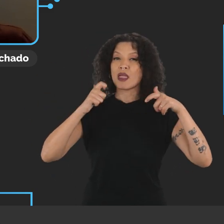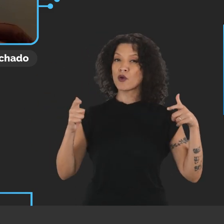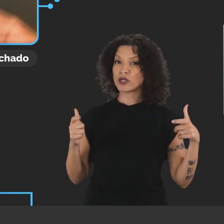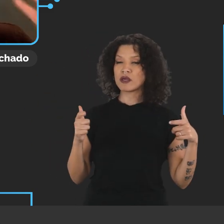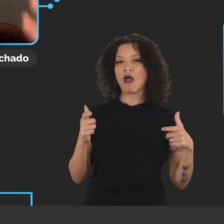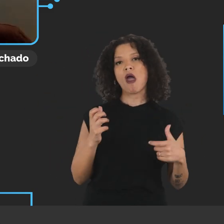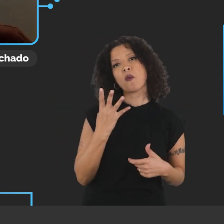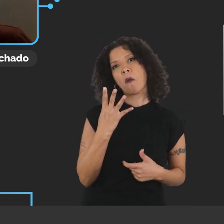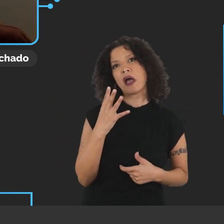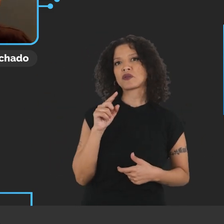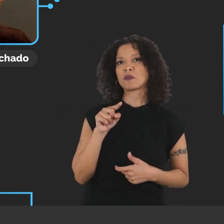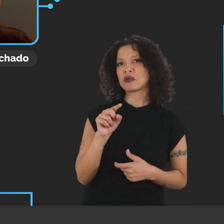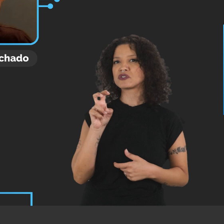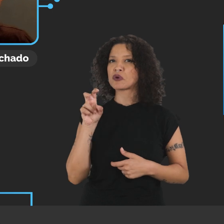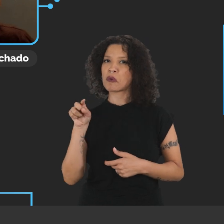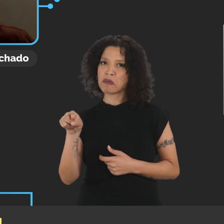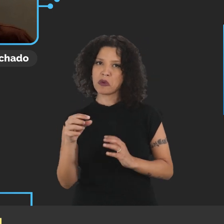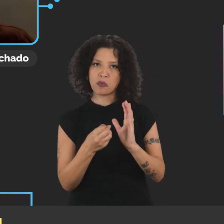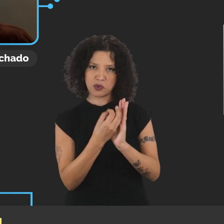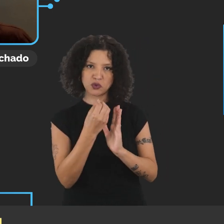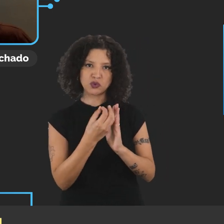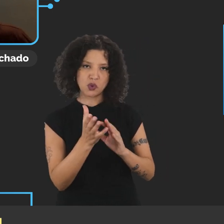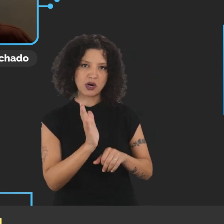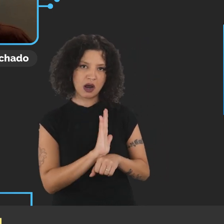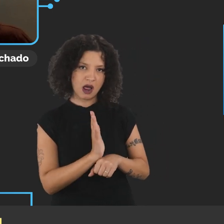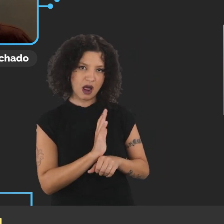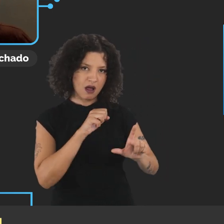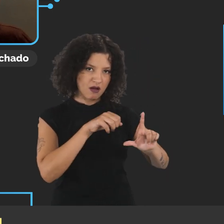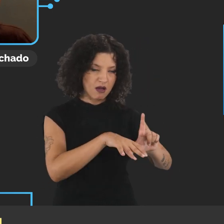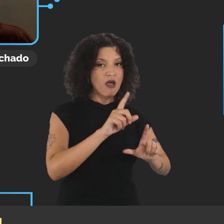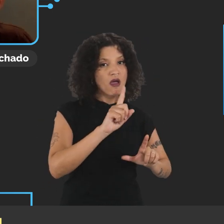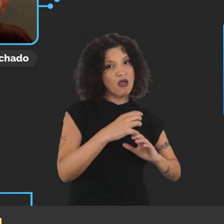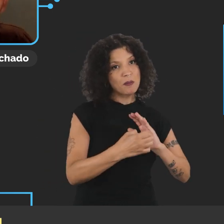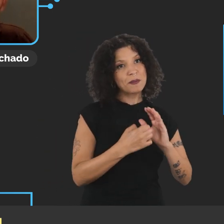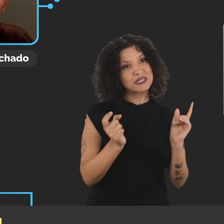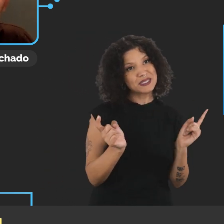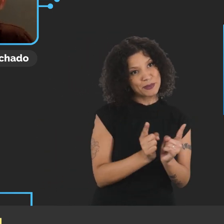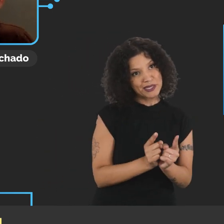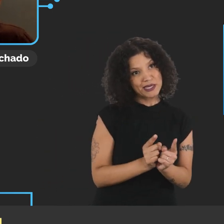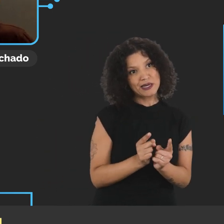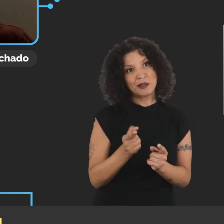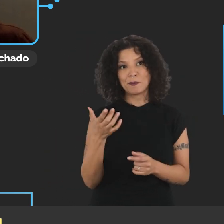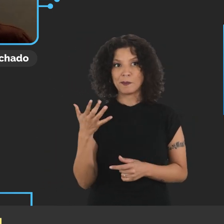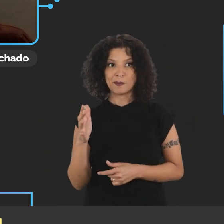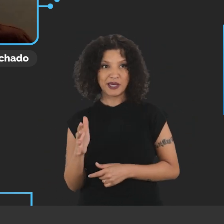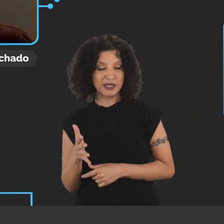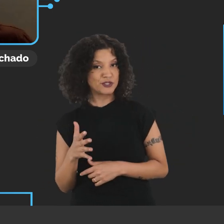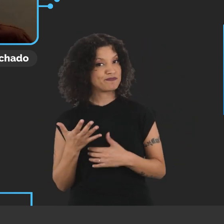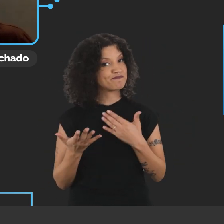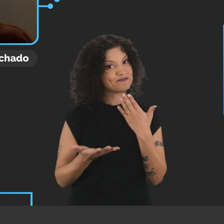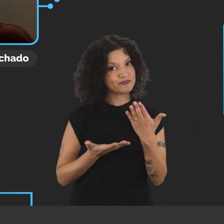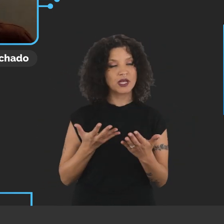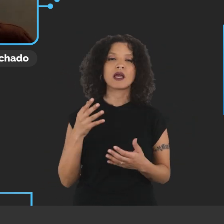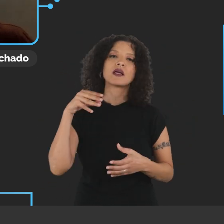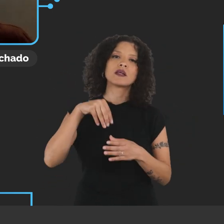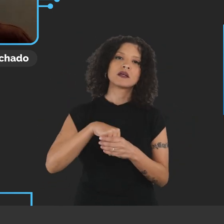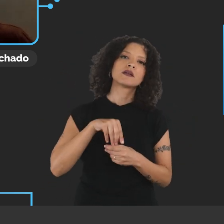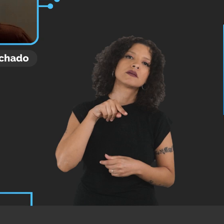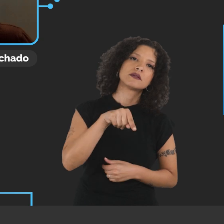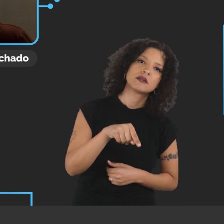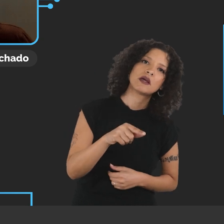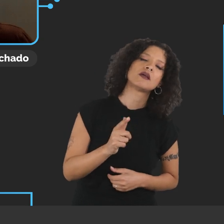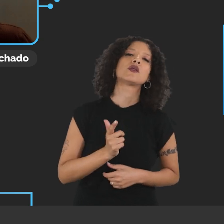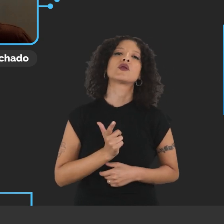A enorme maioria dessas quase 5 mil produtoras de audiovisual no Brasil são pequenas e médias empresas. E aí,